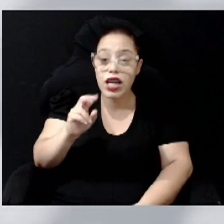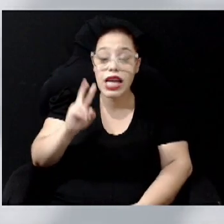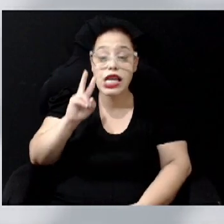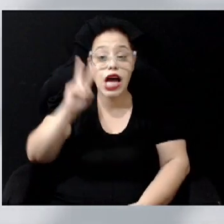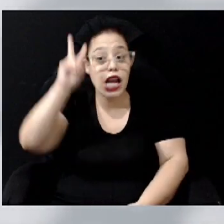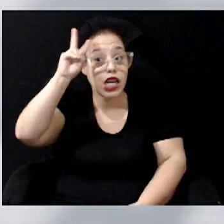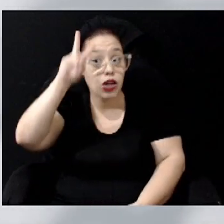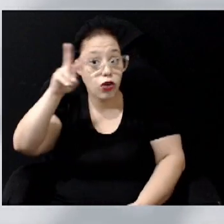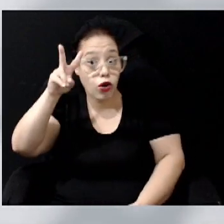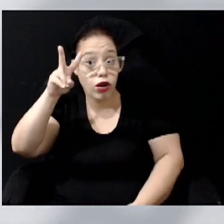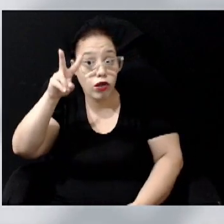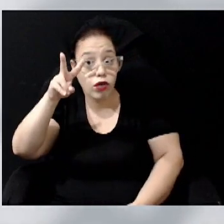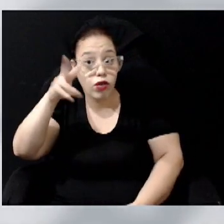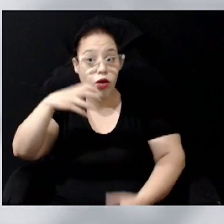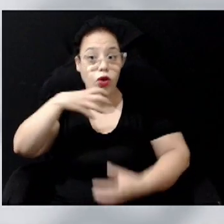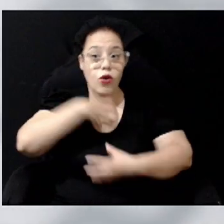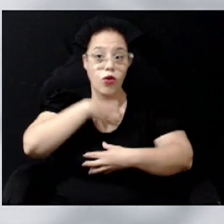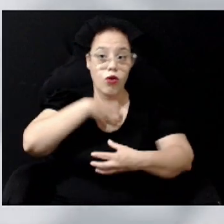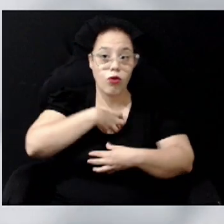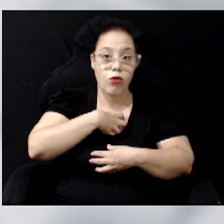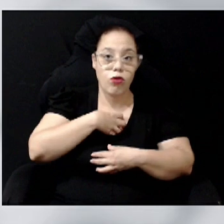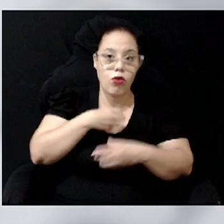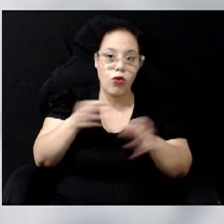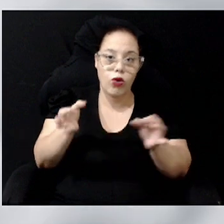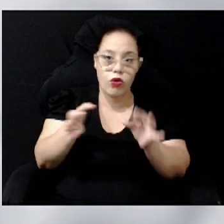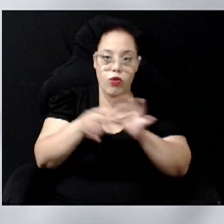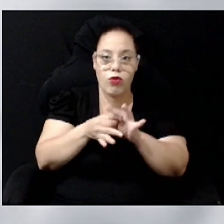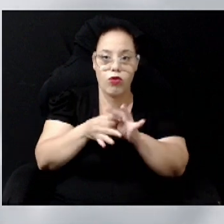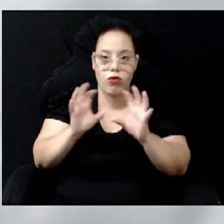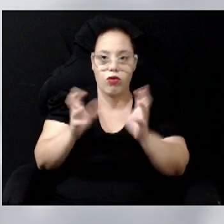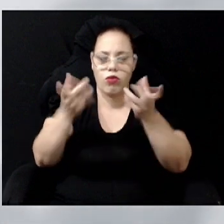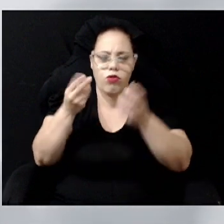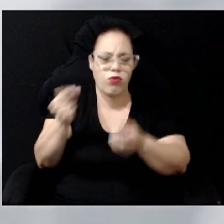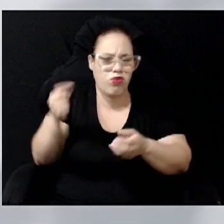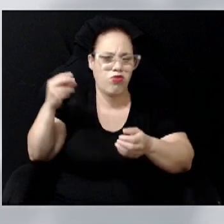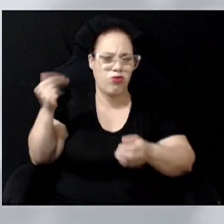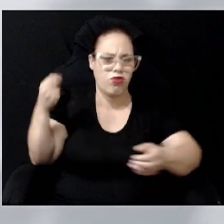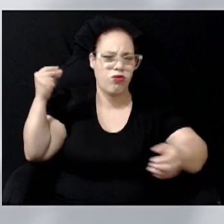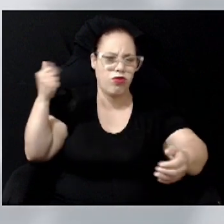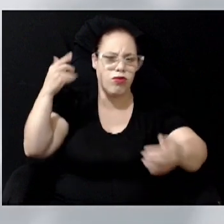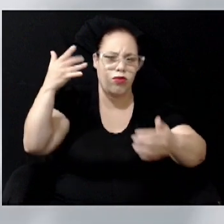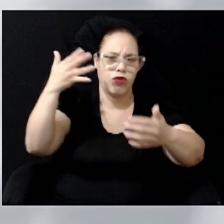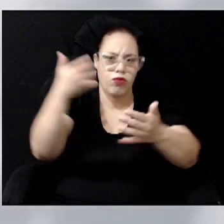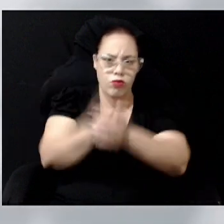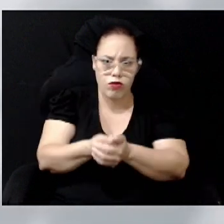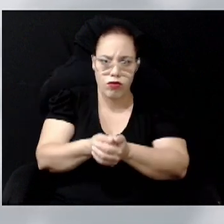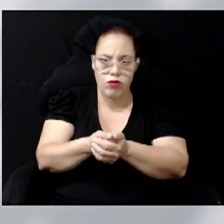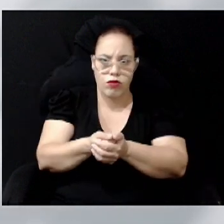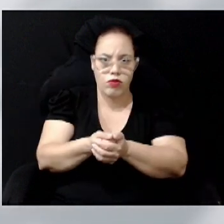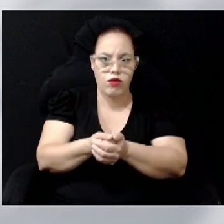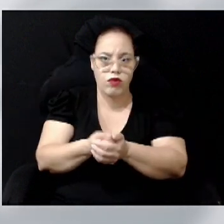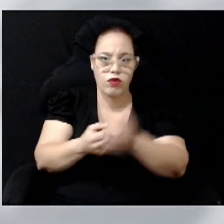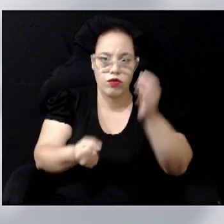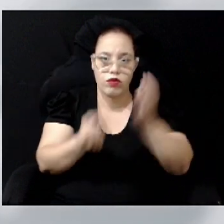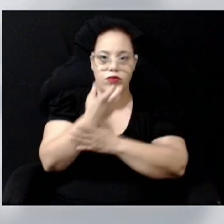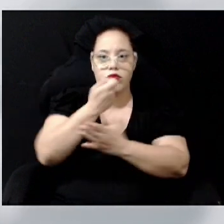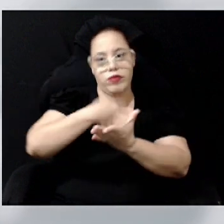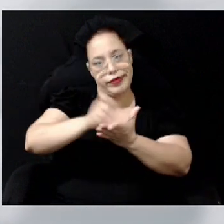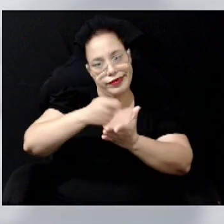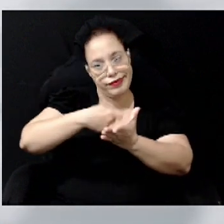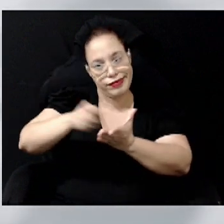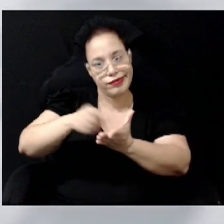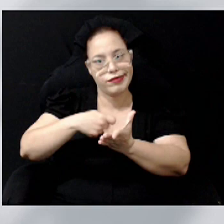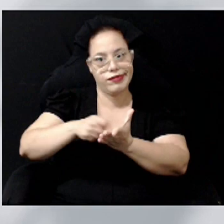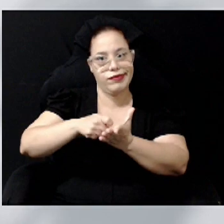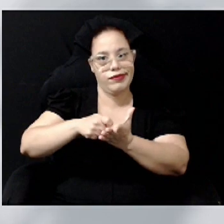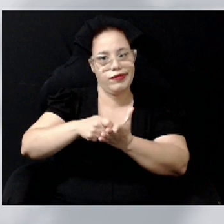no sentido de uma grande união de eventos ao longo do tempo e do espaço. Foi com o surgimento da escrita que começaram a